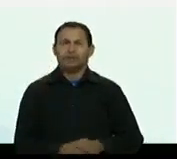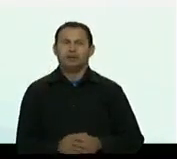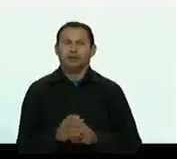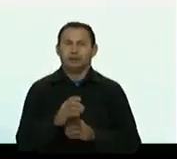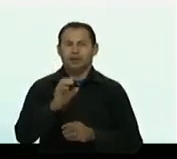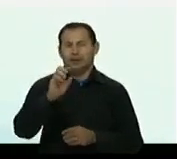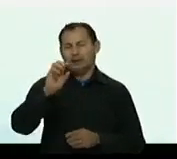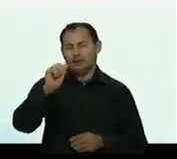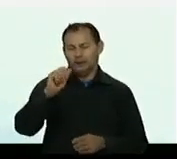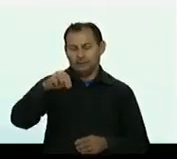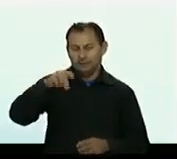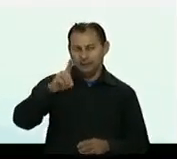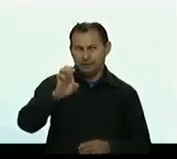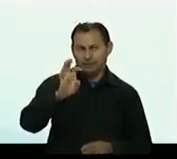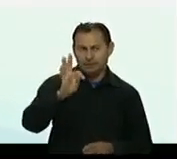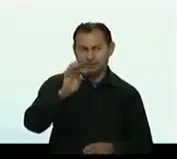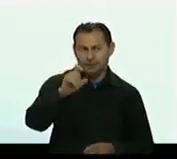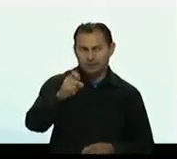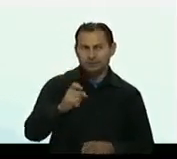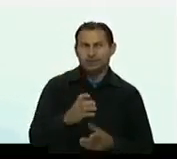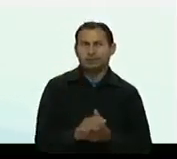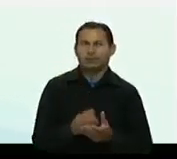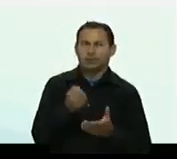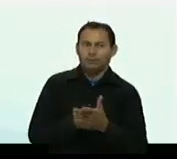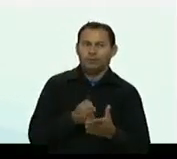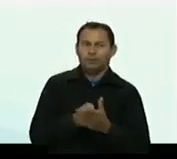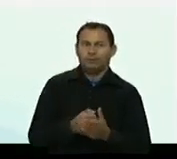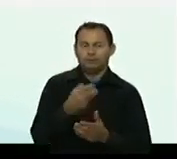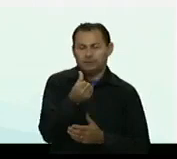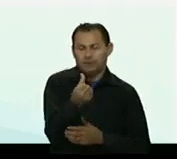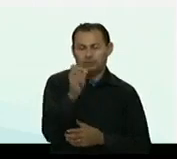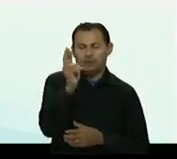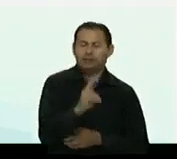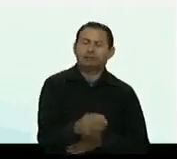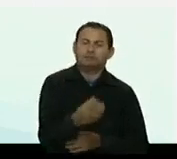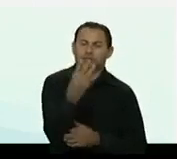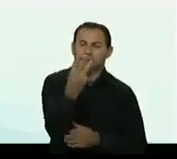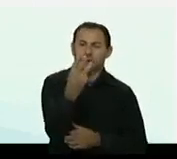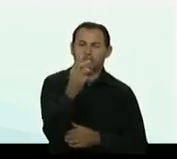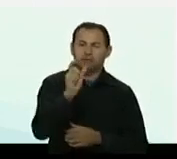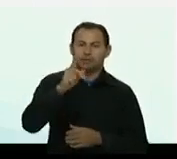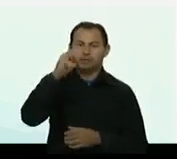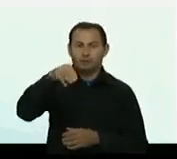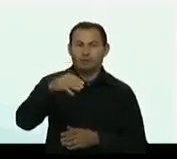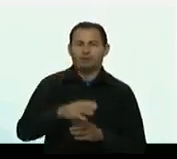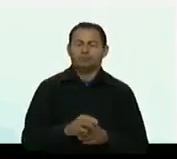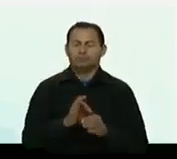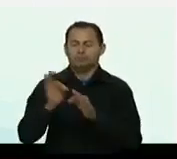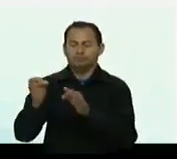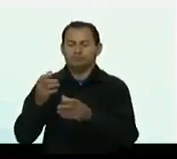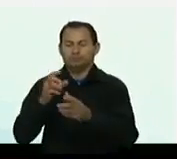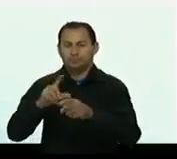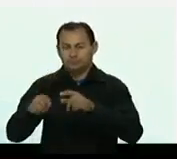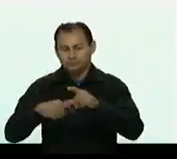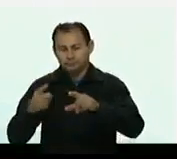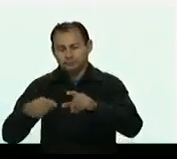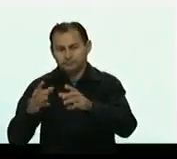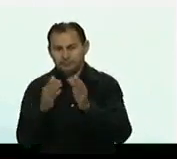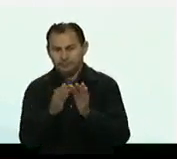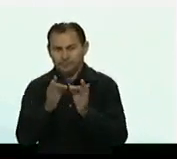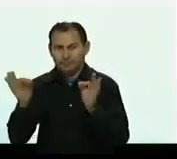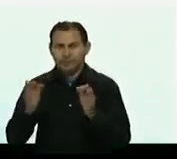bandeirada inicial e R$ 3,00 por quilômetro rodado. Já a Voo de Táxi cobra